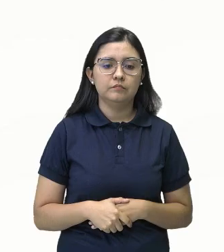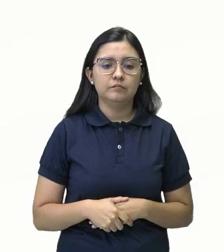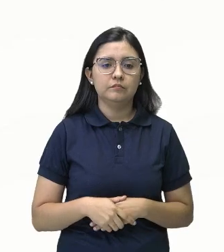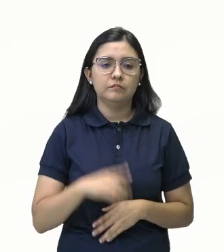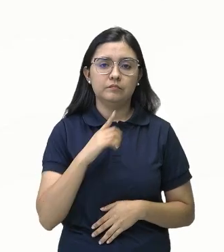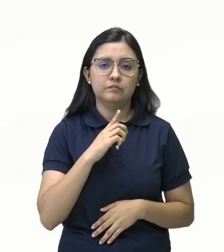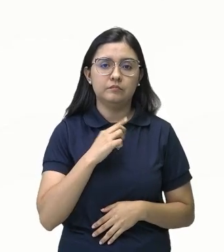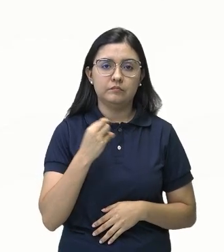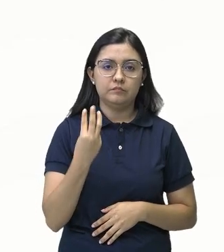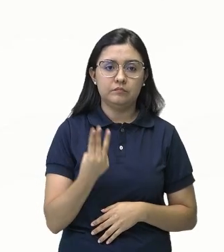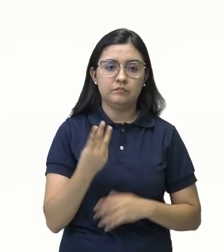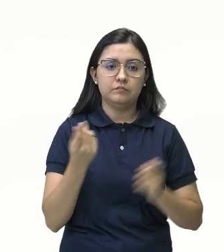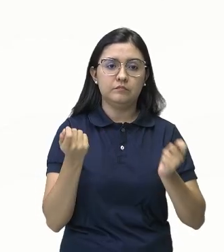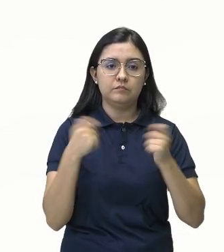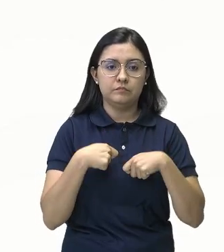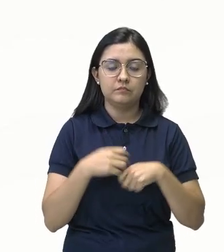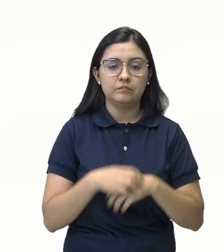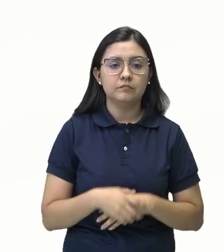3 possibilidades.